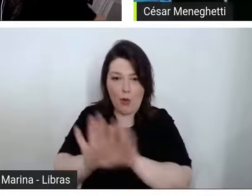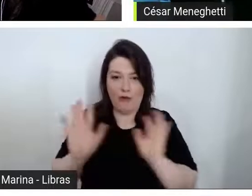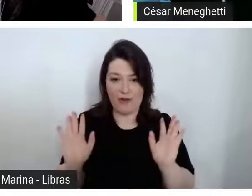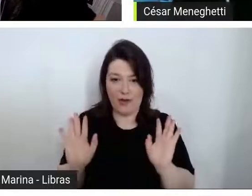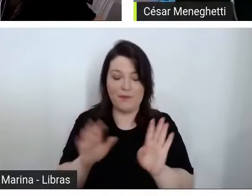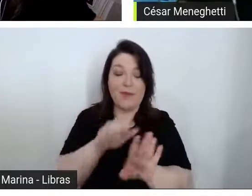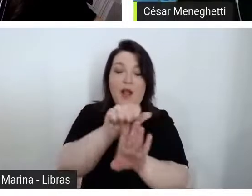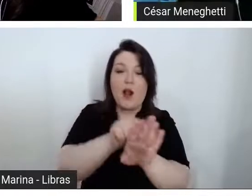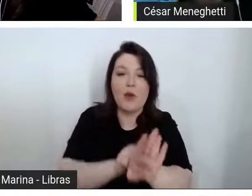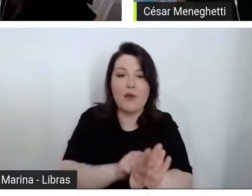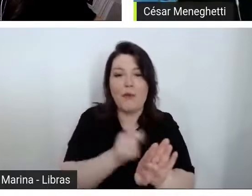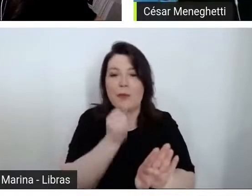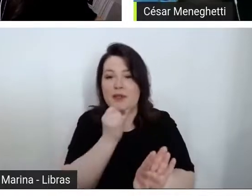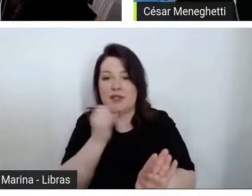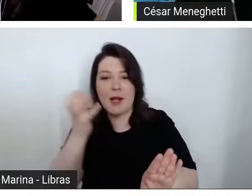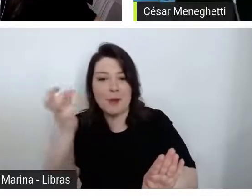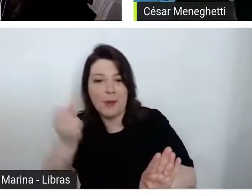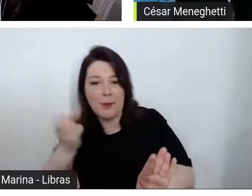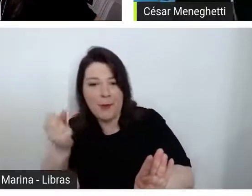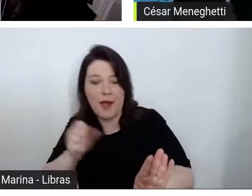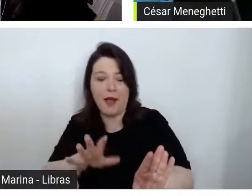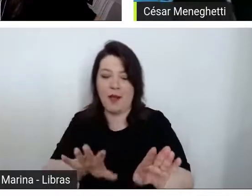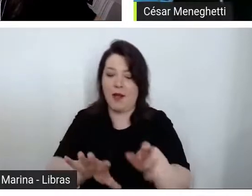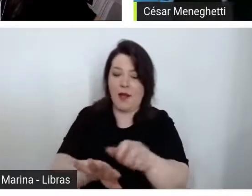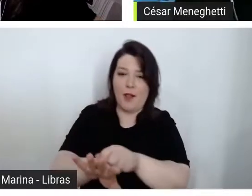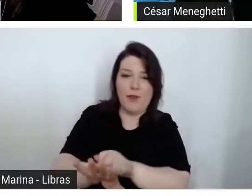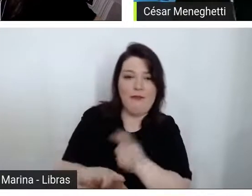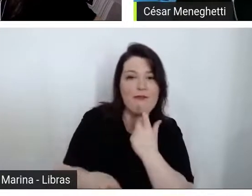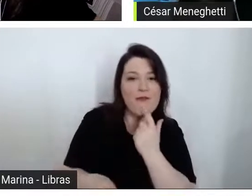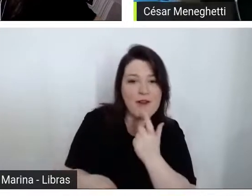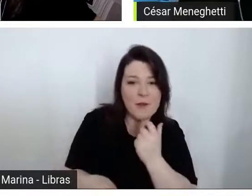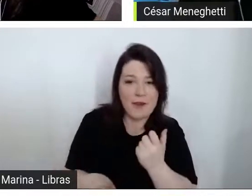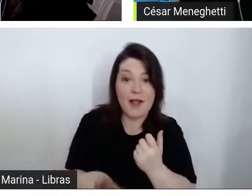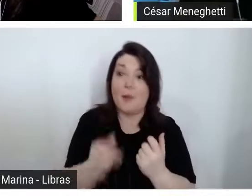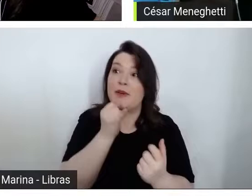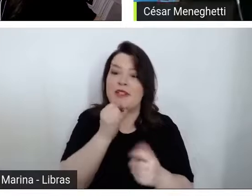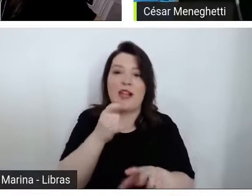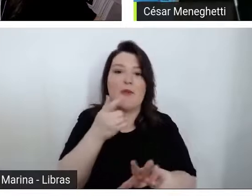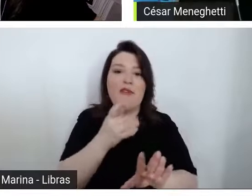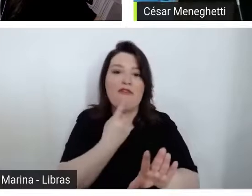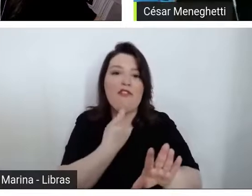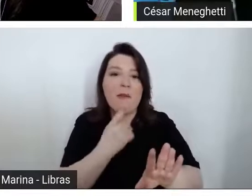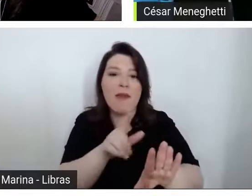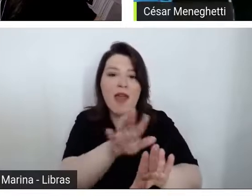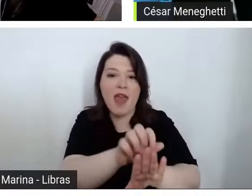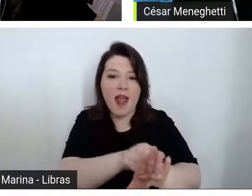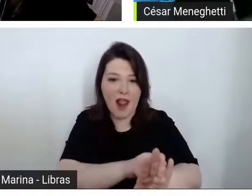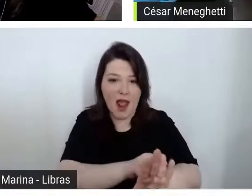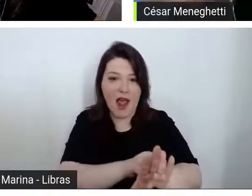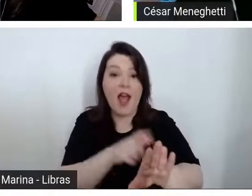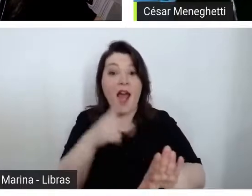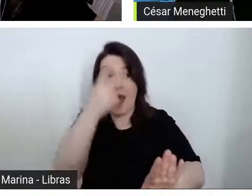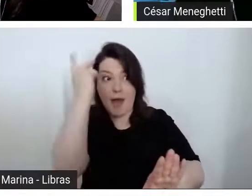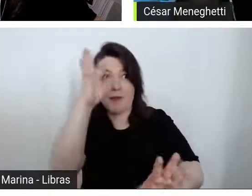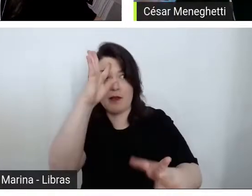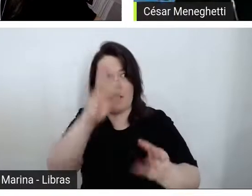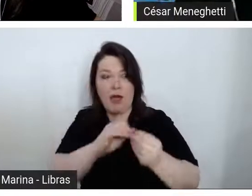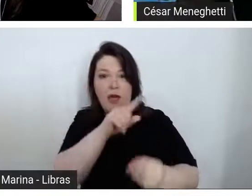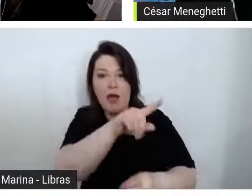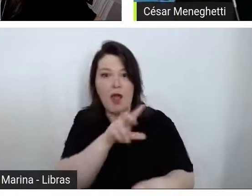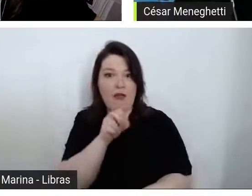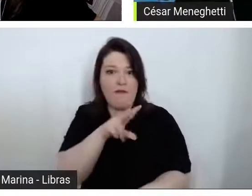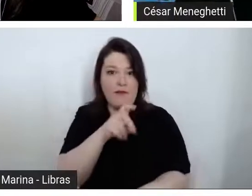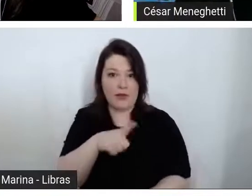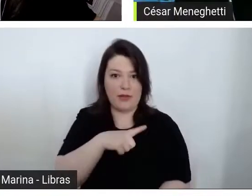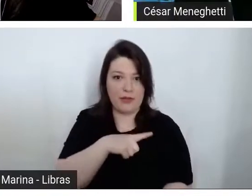branca, luva vermelha, era... E assim, era uma pessoa contaminada, luva... E nessa coisa, duas